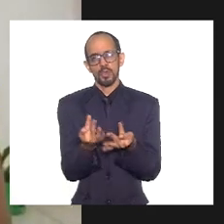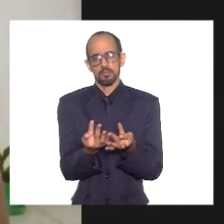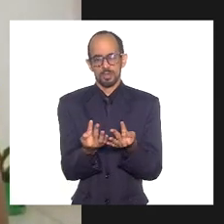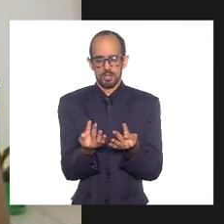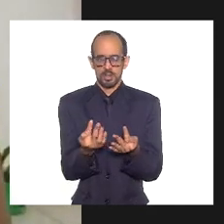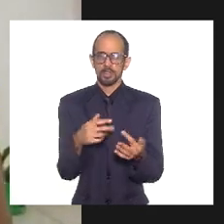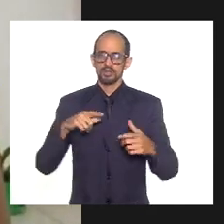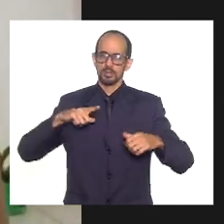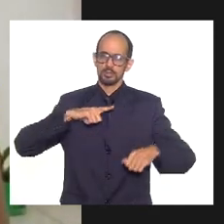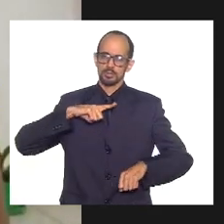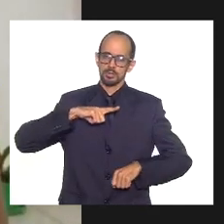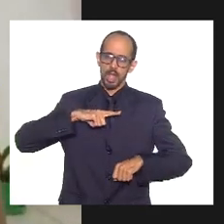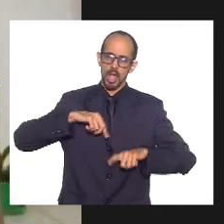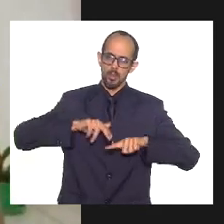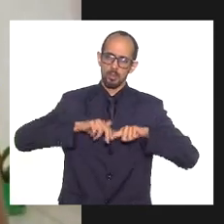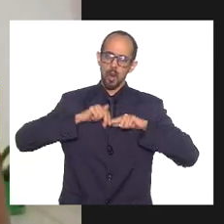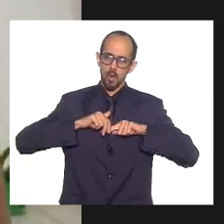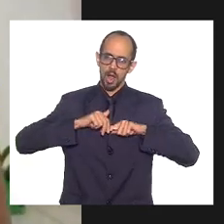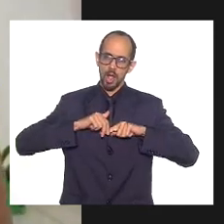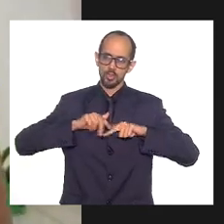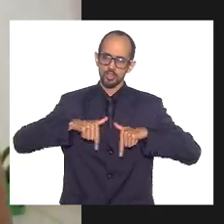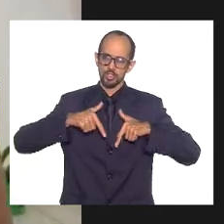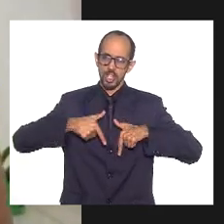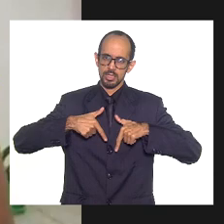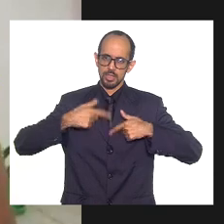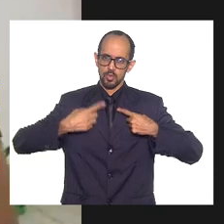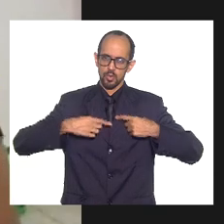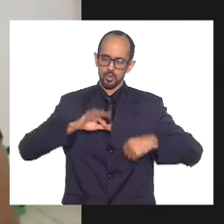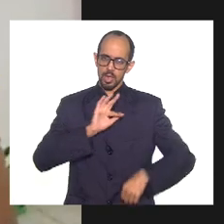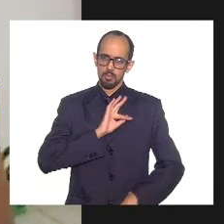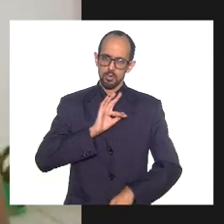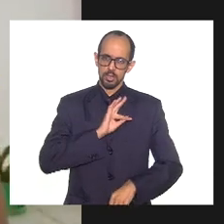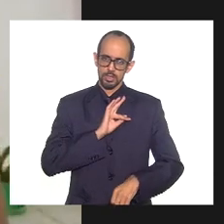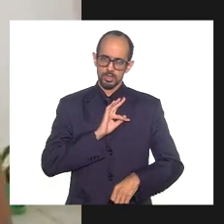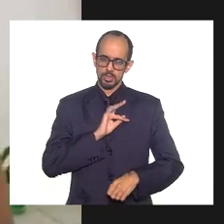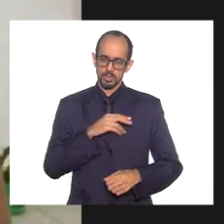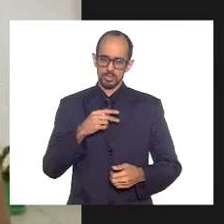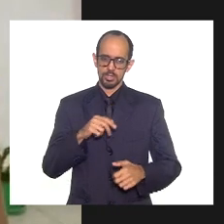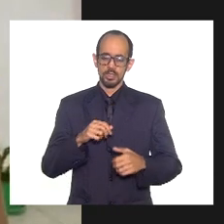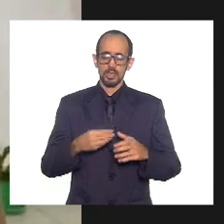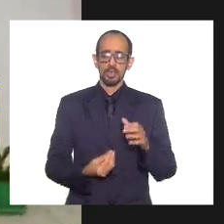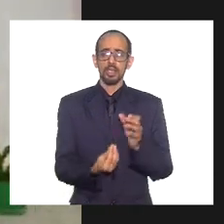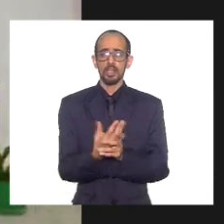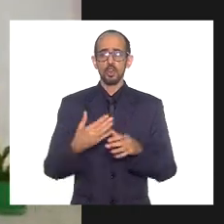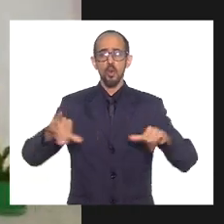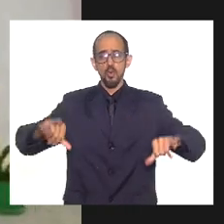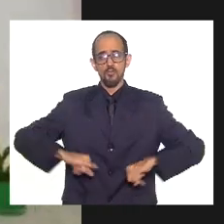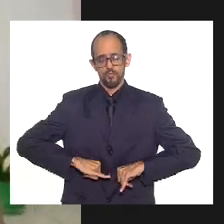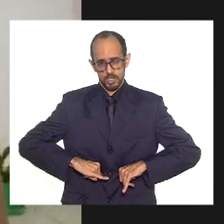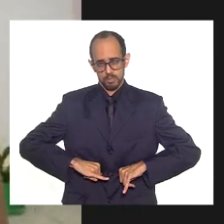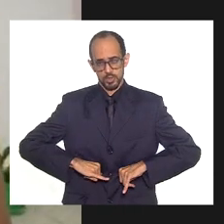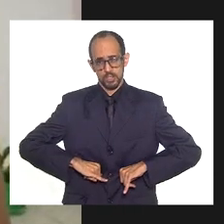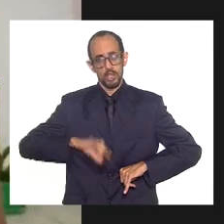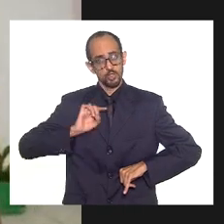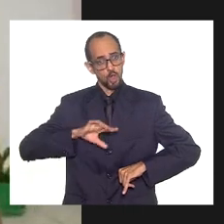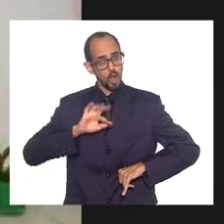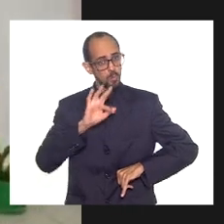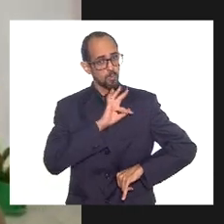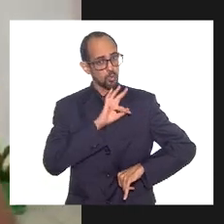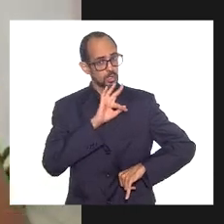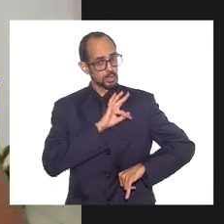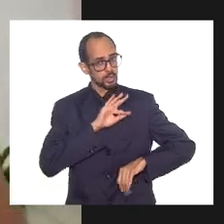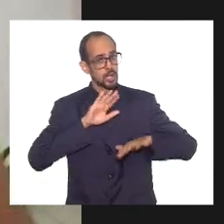familiares têm diante de ações policiais que deixaram vítimas, não só policiais, mas